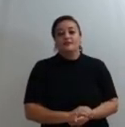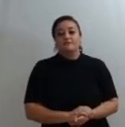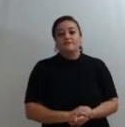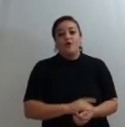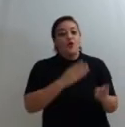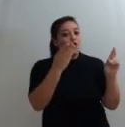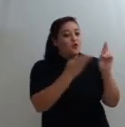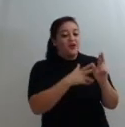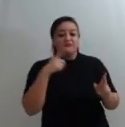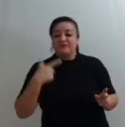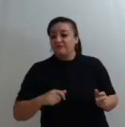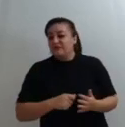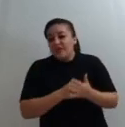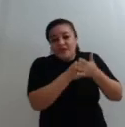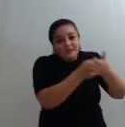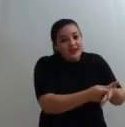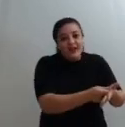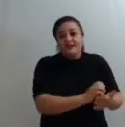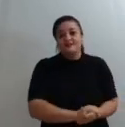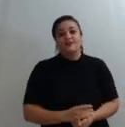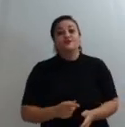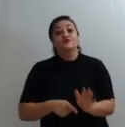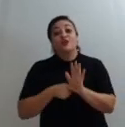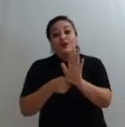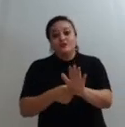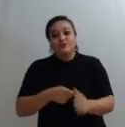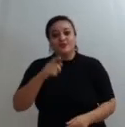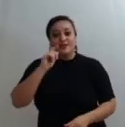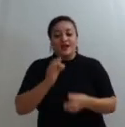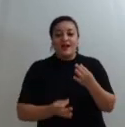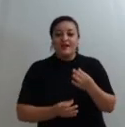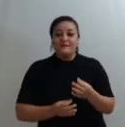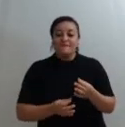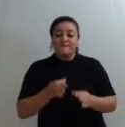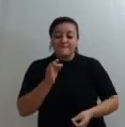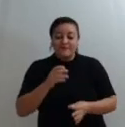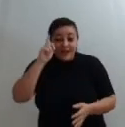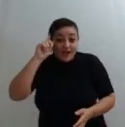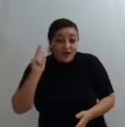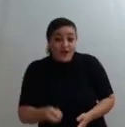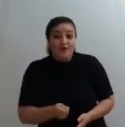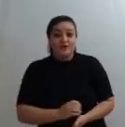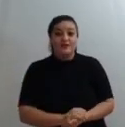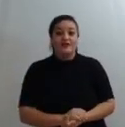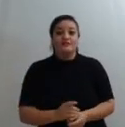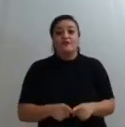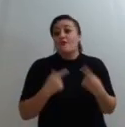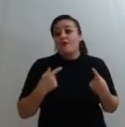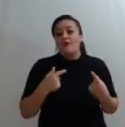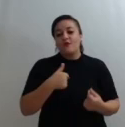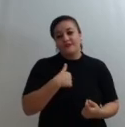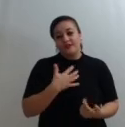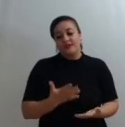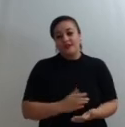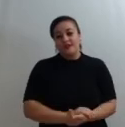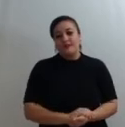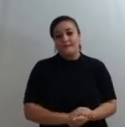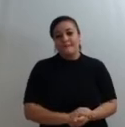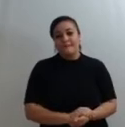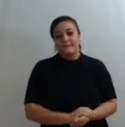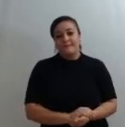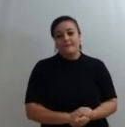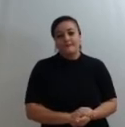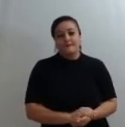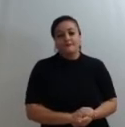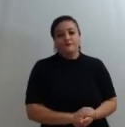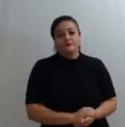a sua própria condenação. O direito de não se autoincriminar decorre de previsão constitucional.